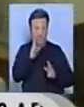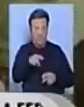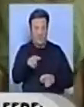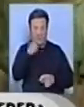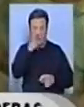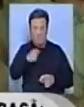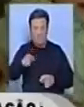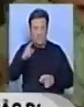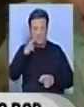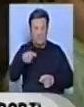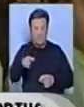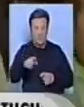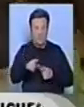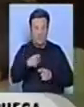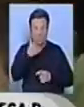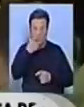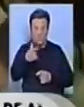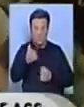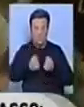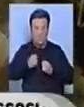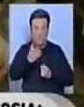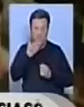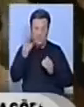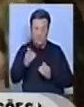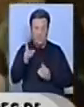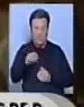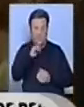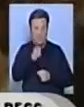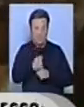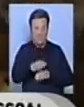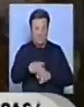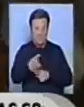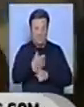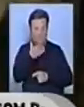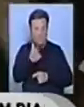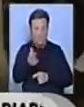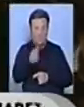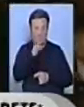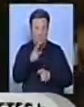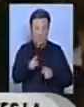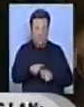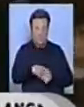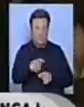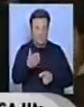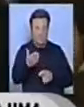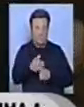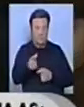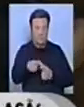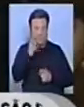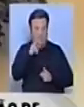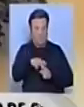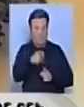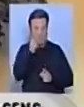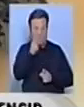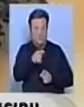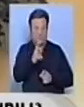pessoas especiais, pessoas com mobilidade reduzida, também conseguem fazer coisas bonitas e conseguem, ao mesmo tempo, por exemplo, o cavaleiro é um menino